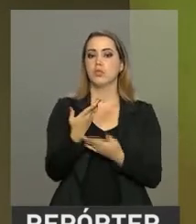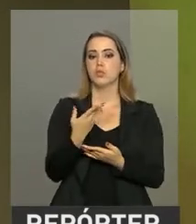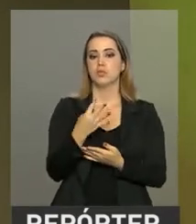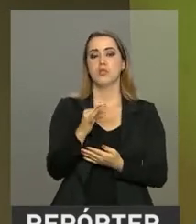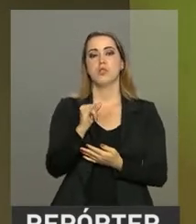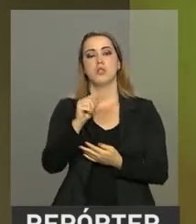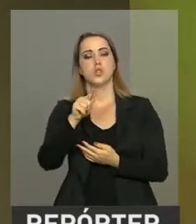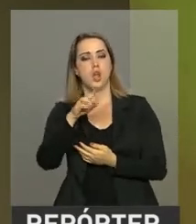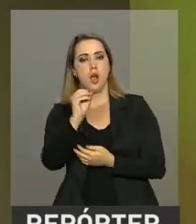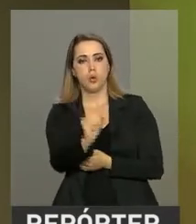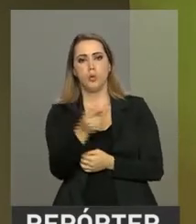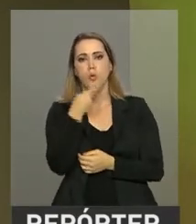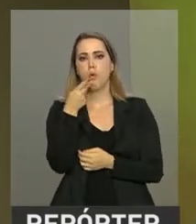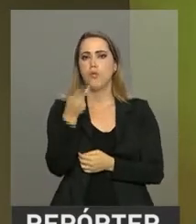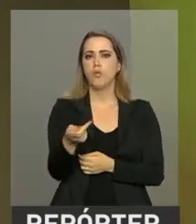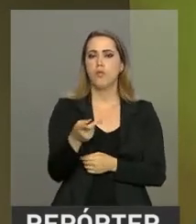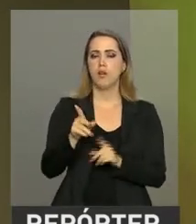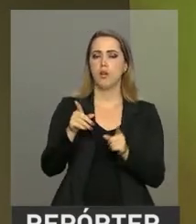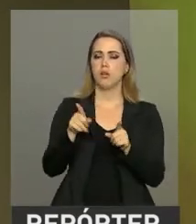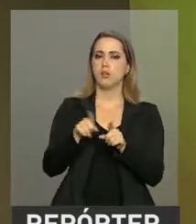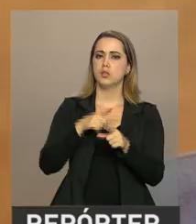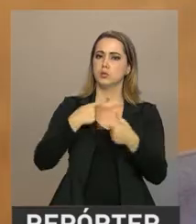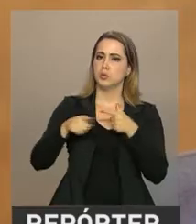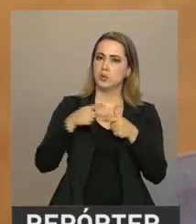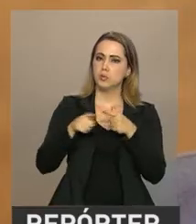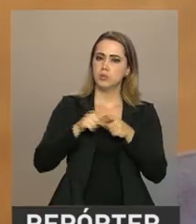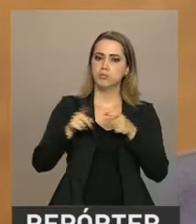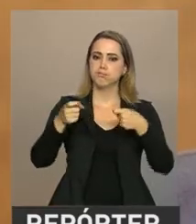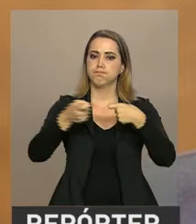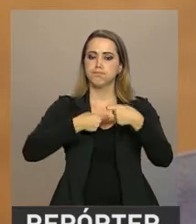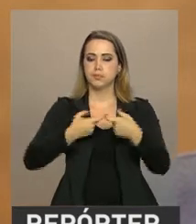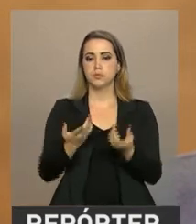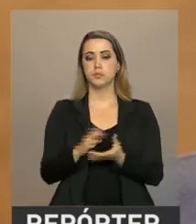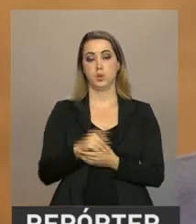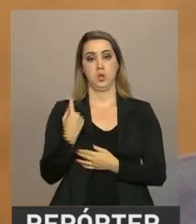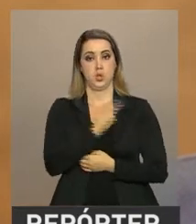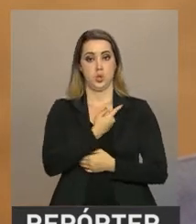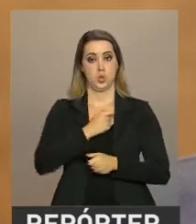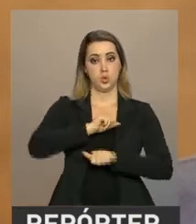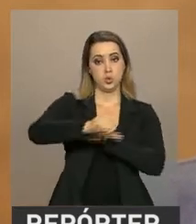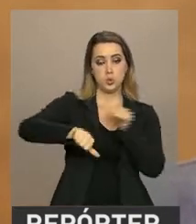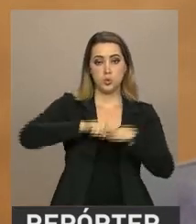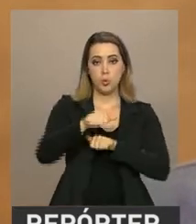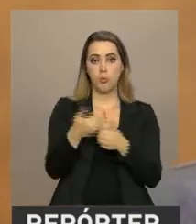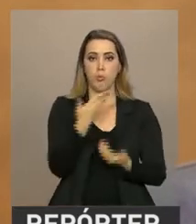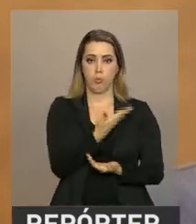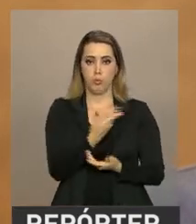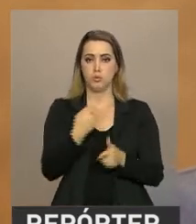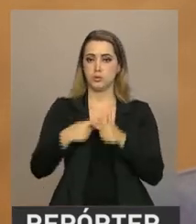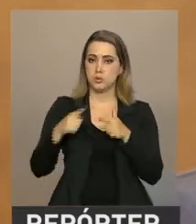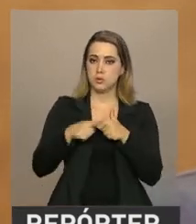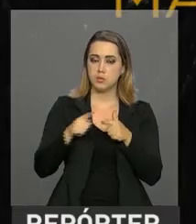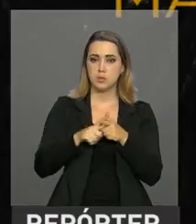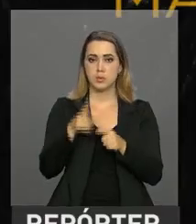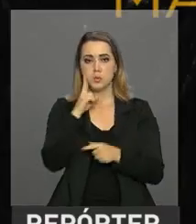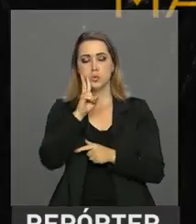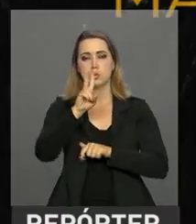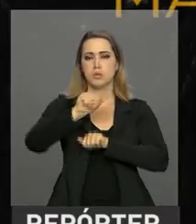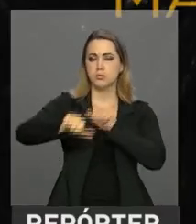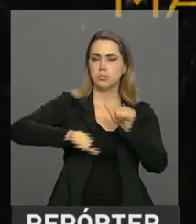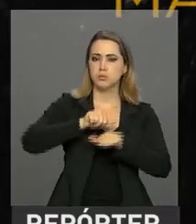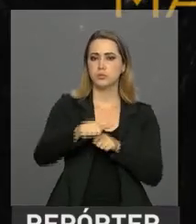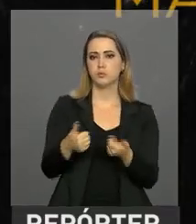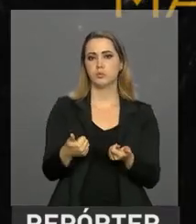fragoso chama a atenção para a violência sexual a gente só muda a cultura do estupro mudando nosso modo de ver o mundo